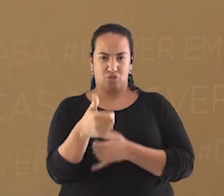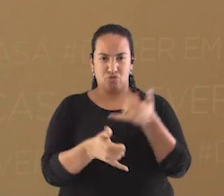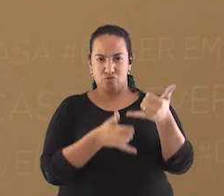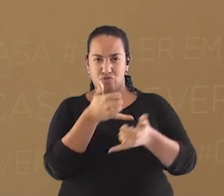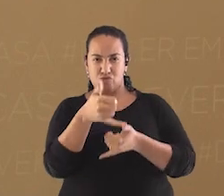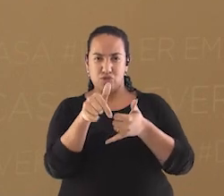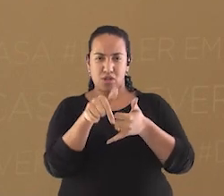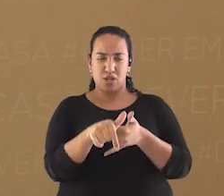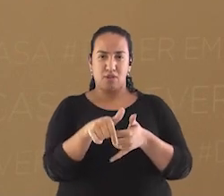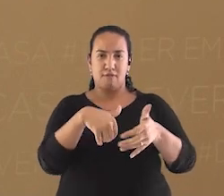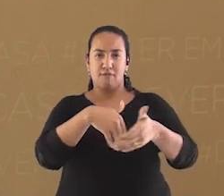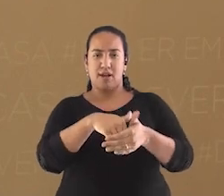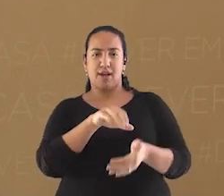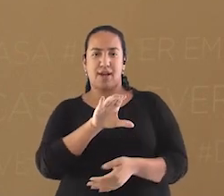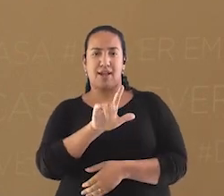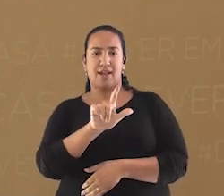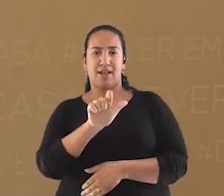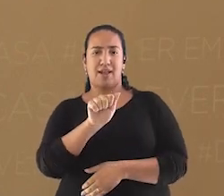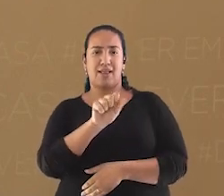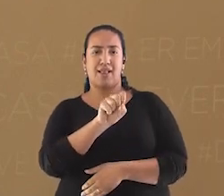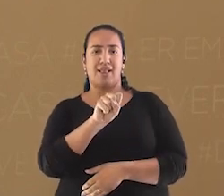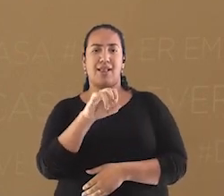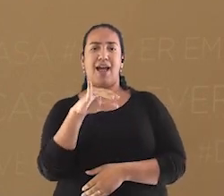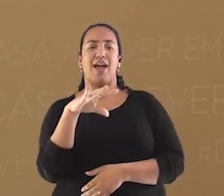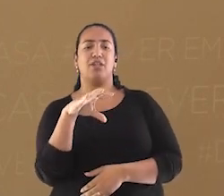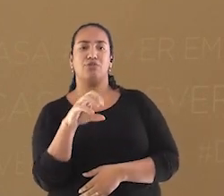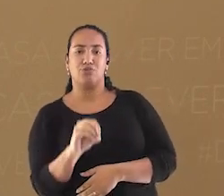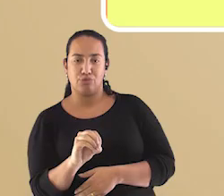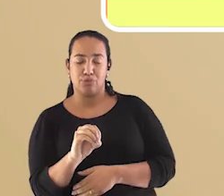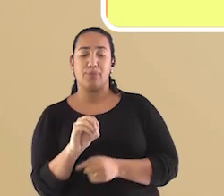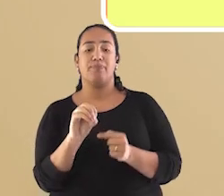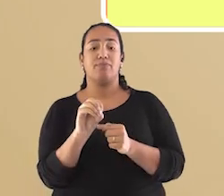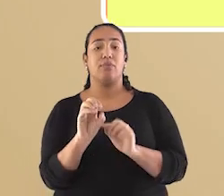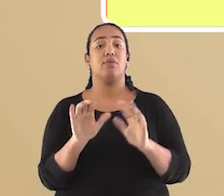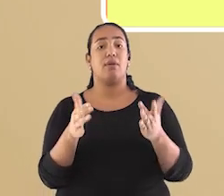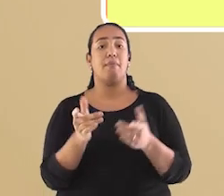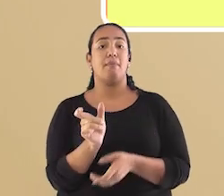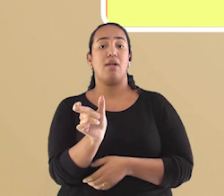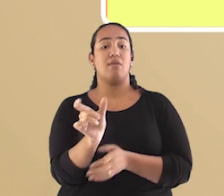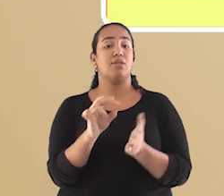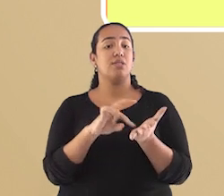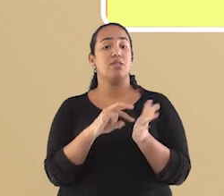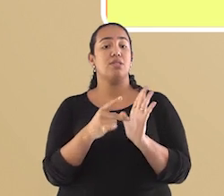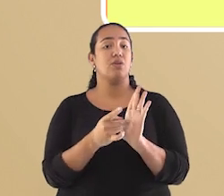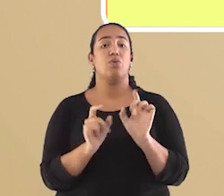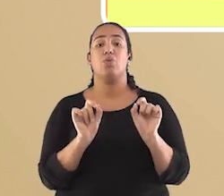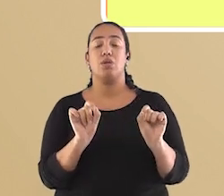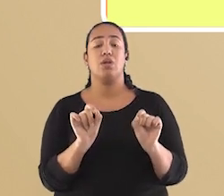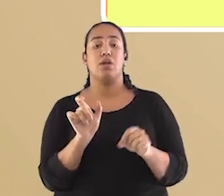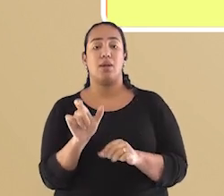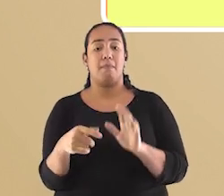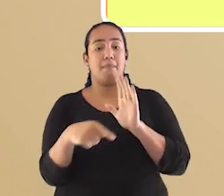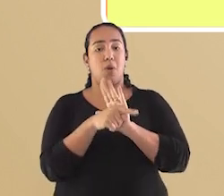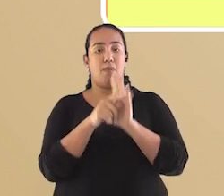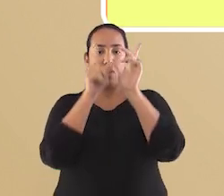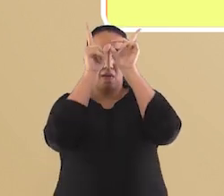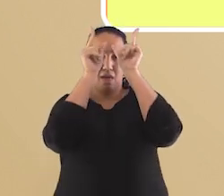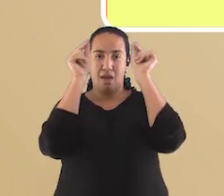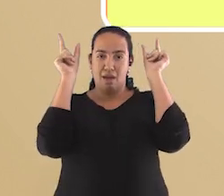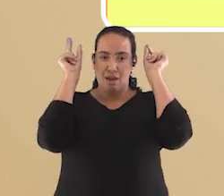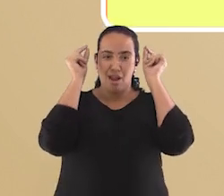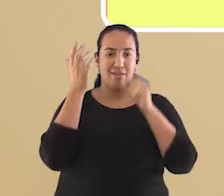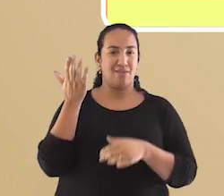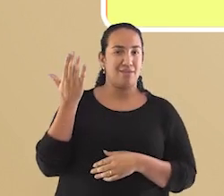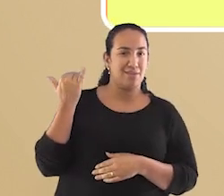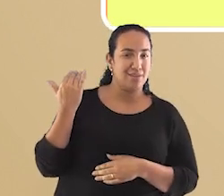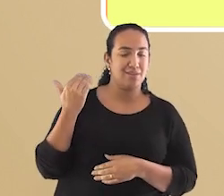clássico? Ou quando o pai fala daquele carro clássico de sua época? A palavra clássico nos remete à Grécia Antiga. Vamos